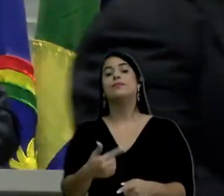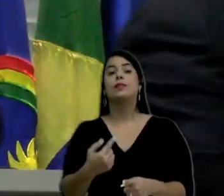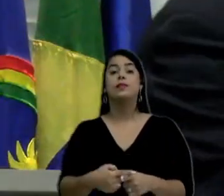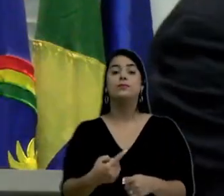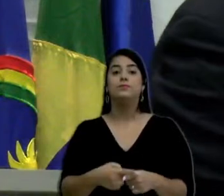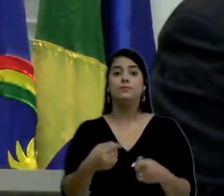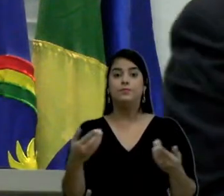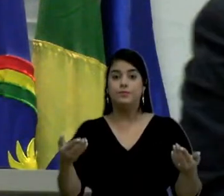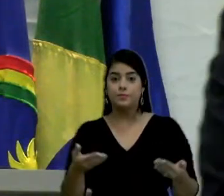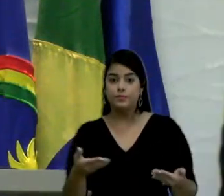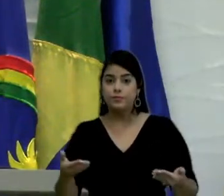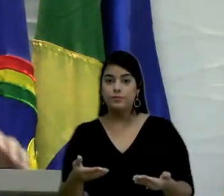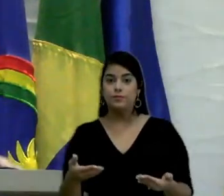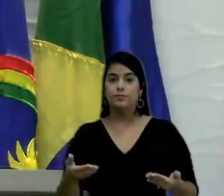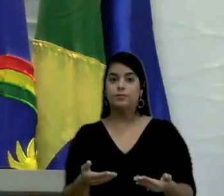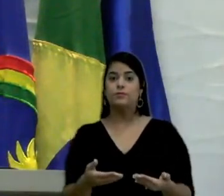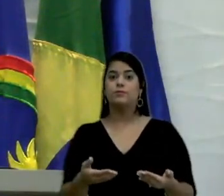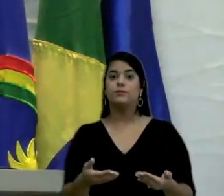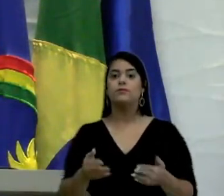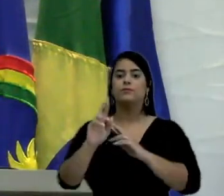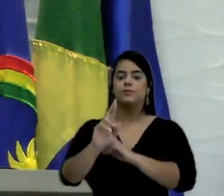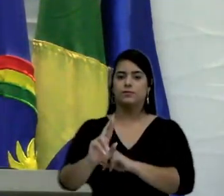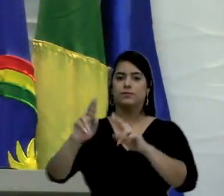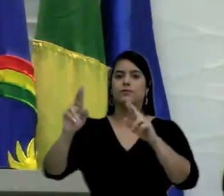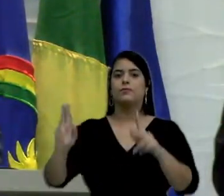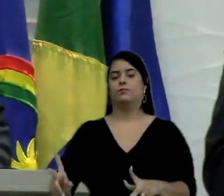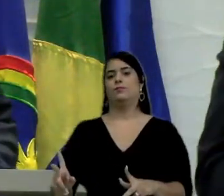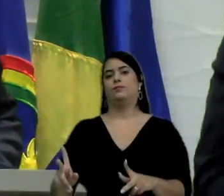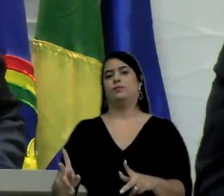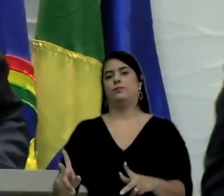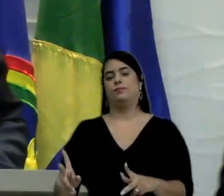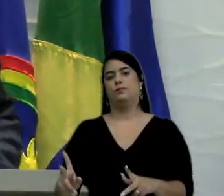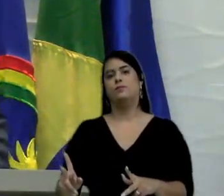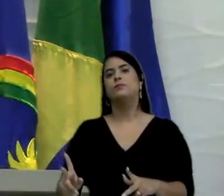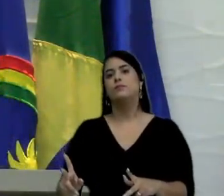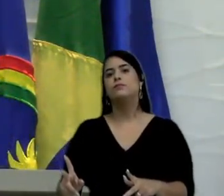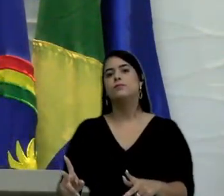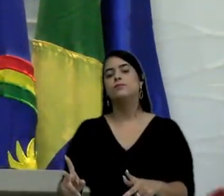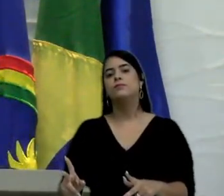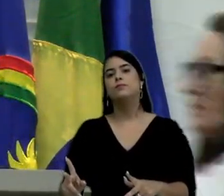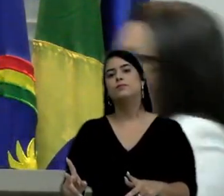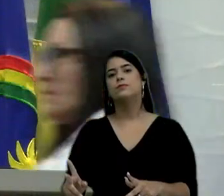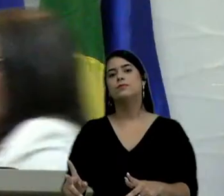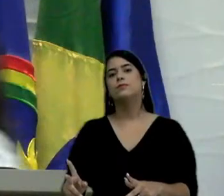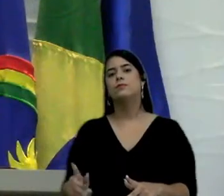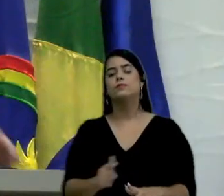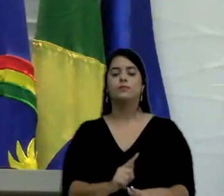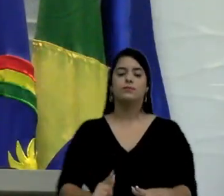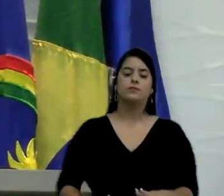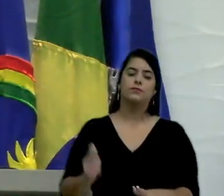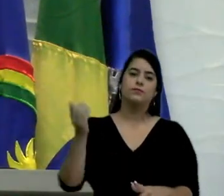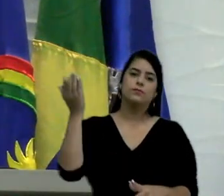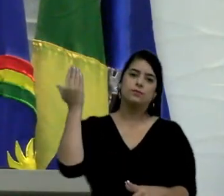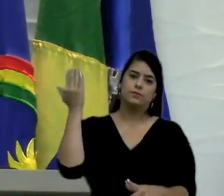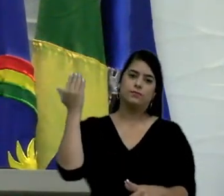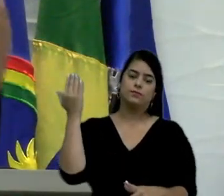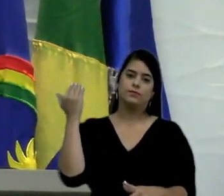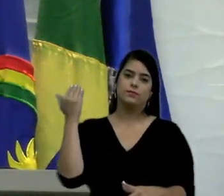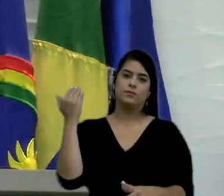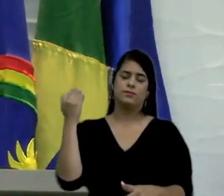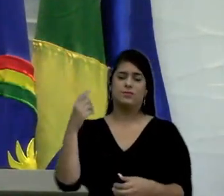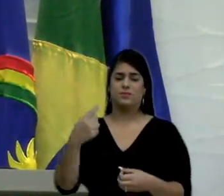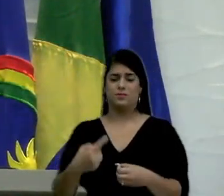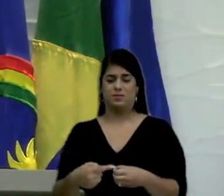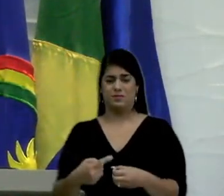essa gestão se sobressai muito da gestão passada deixou a nossa cidade